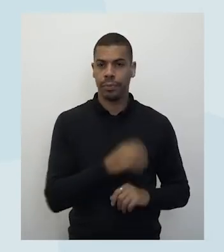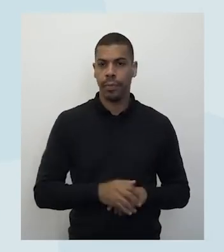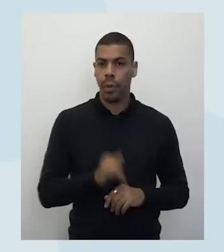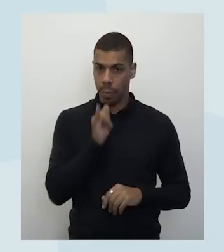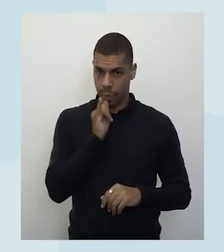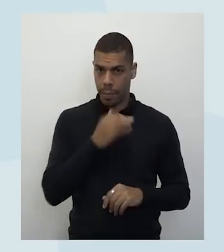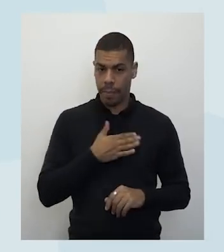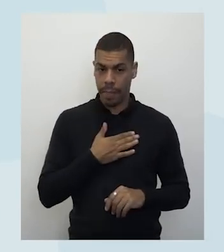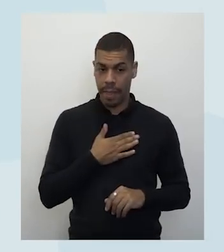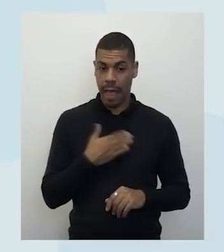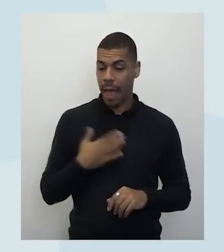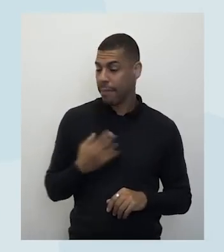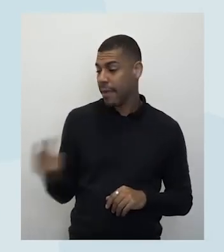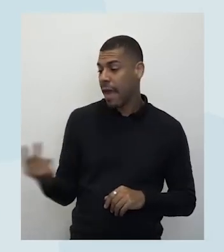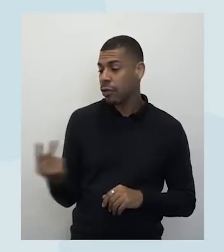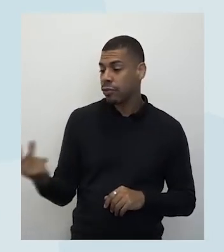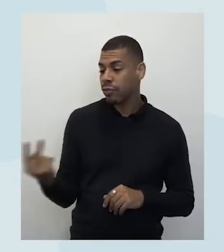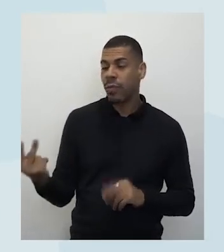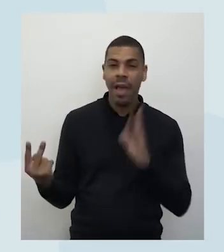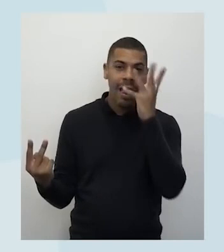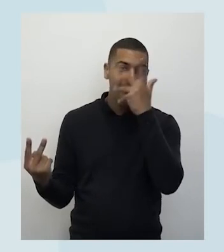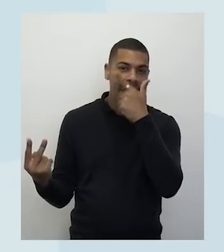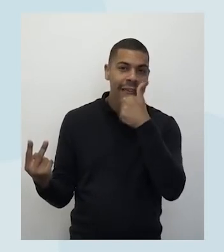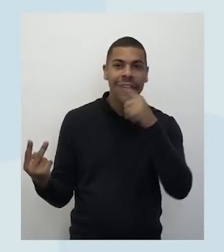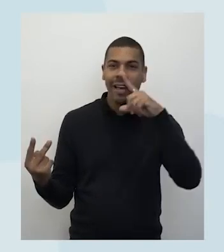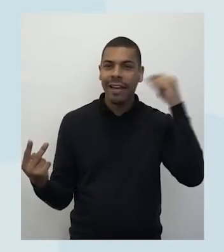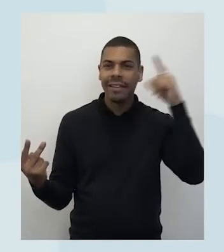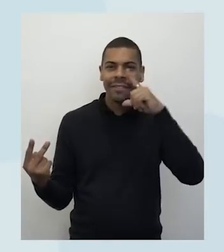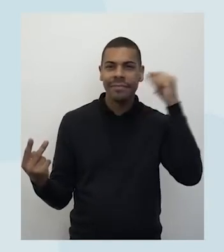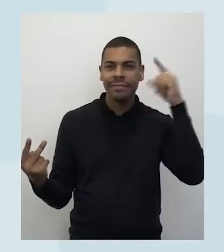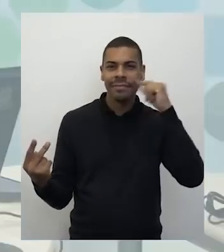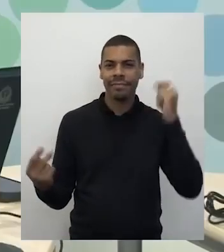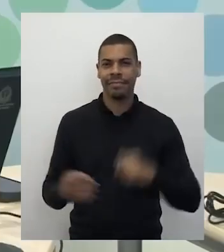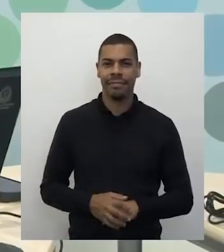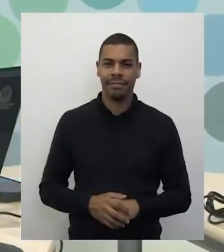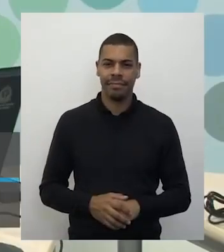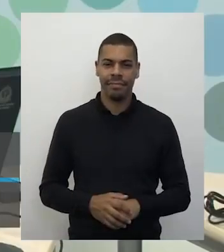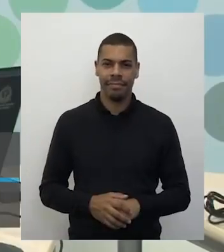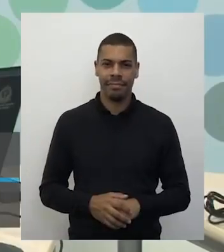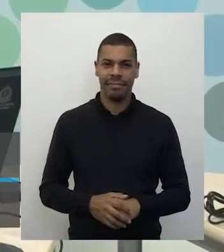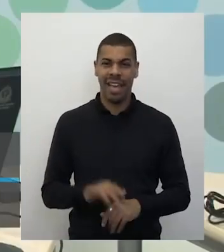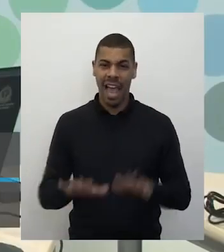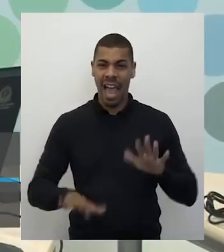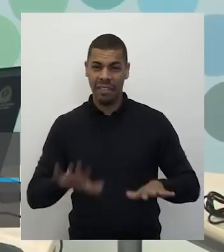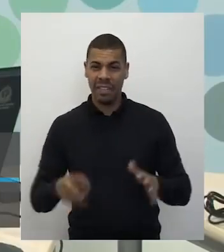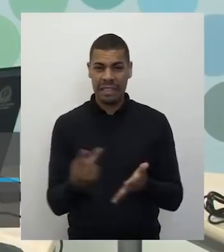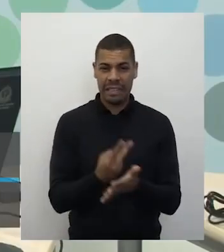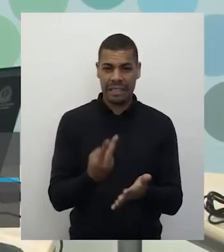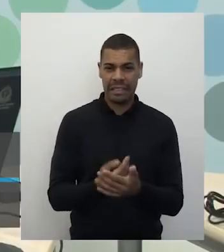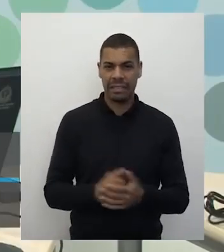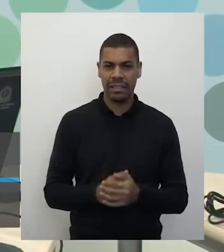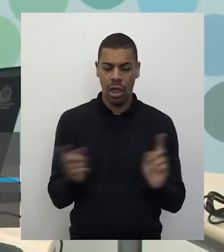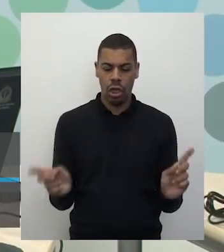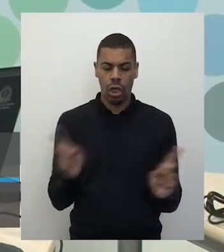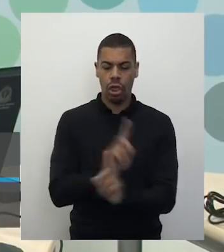minhas duas lindas gatinhas. Né? Quem nunca errou e falou aí, as minhas duas linda